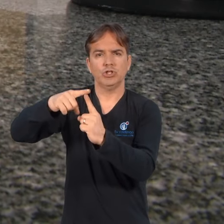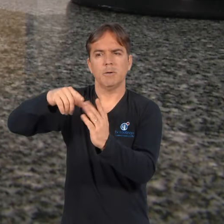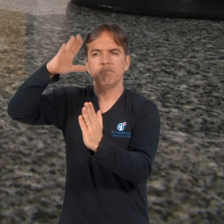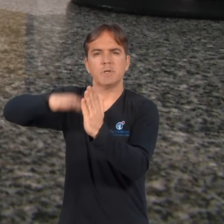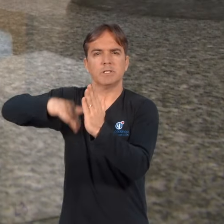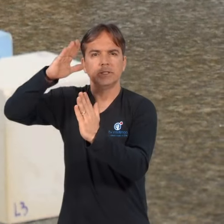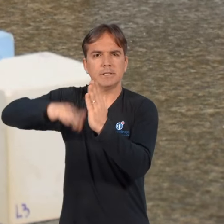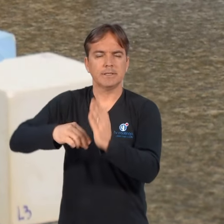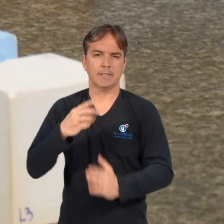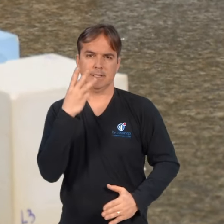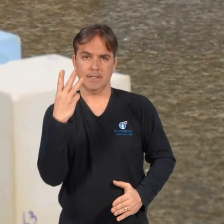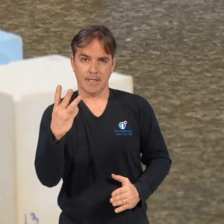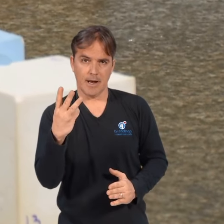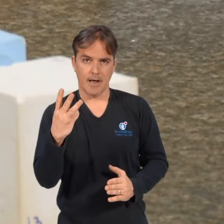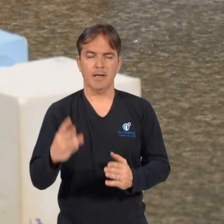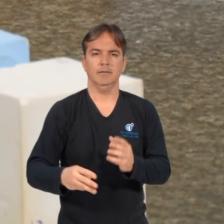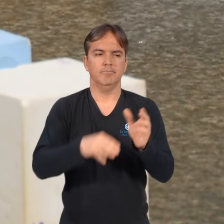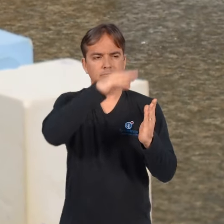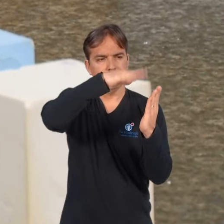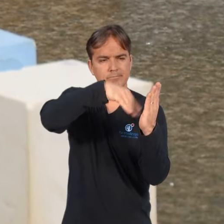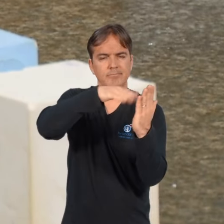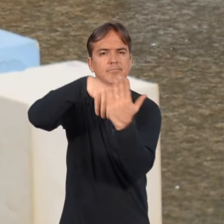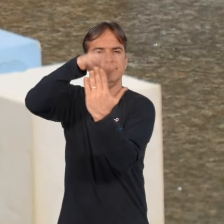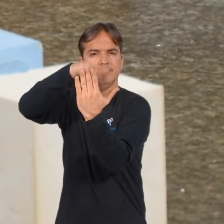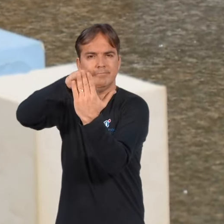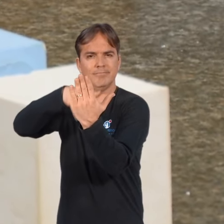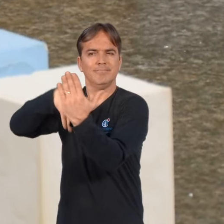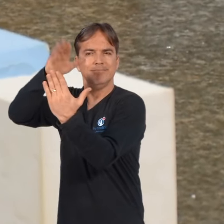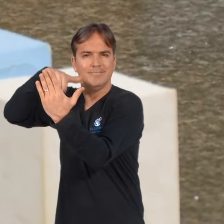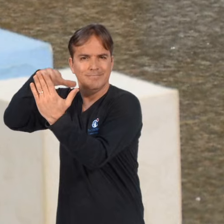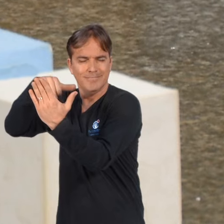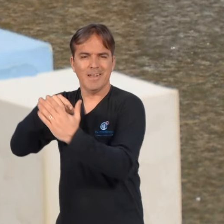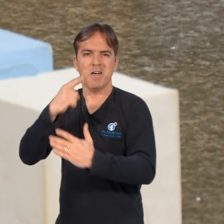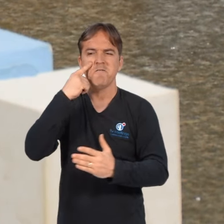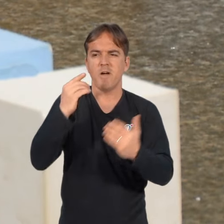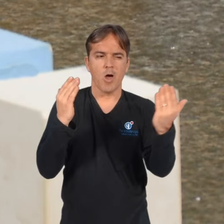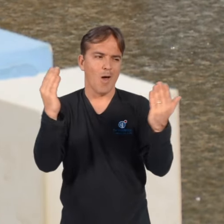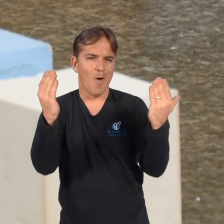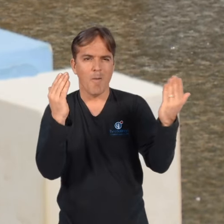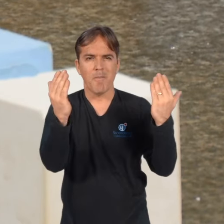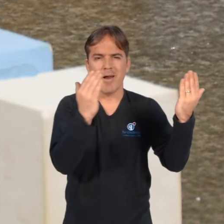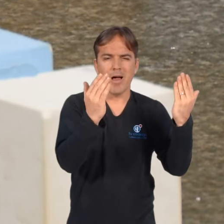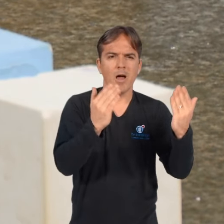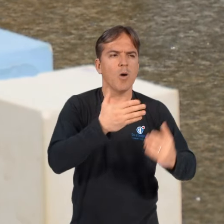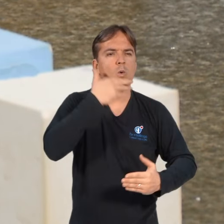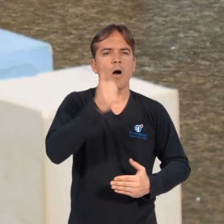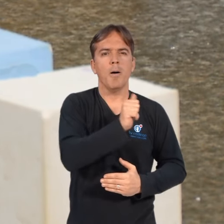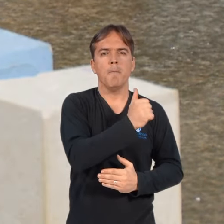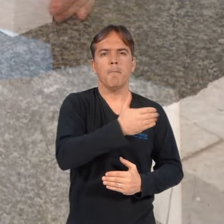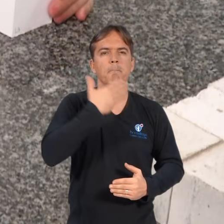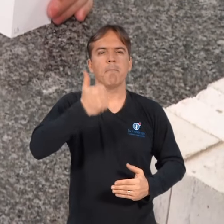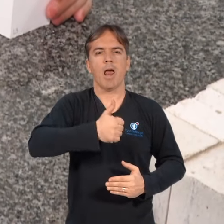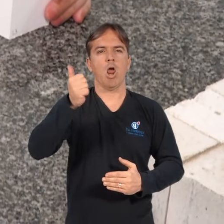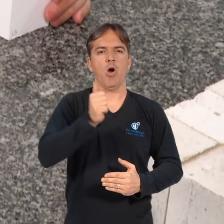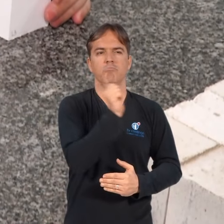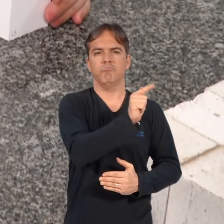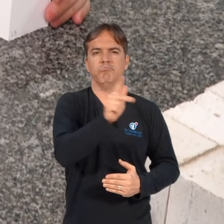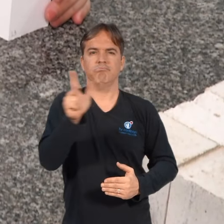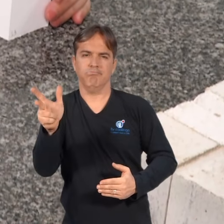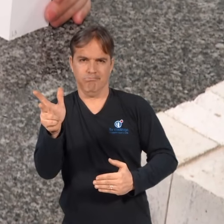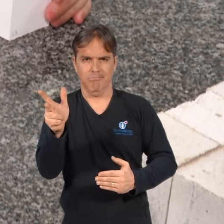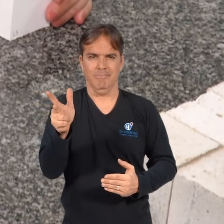aplicadas nesse material, né, numa segunda leva de material. E a partir disso nós estamos observando qual é o sistema de pintura